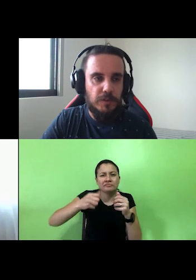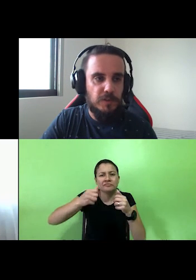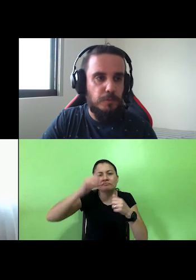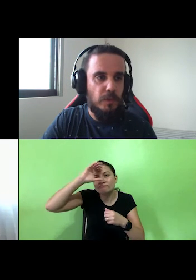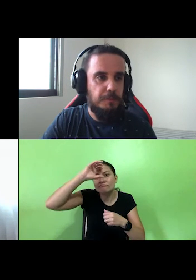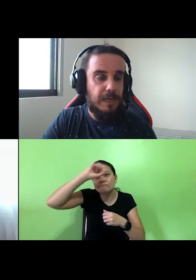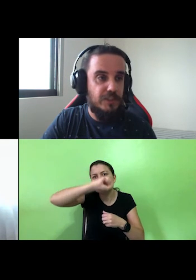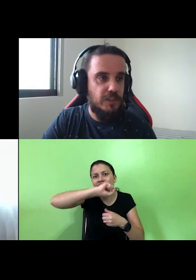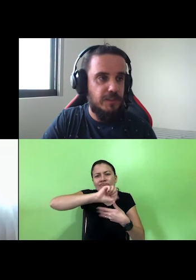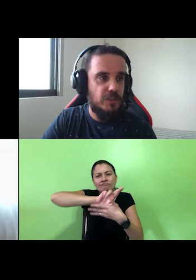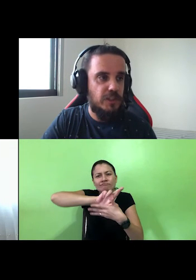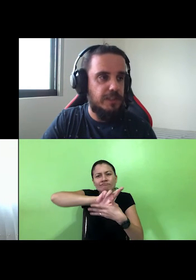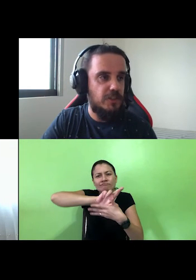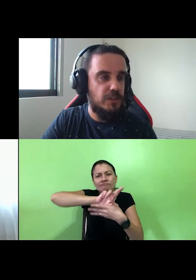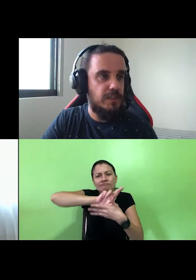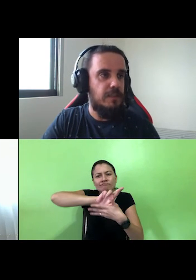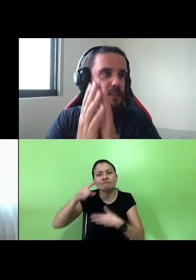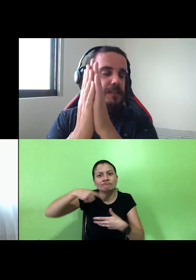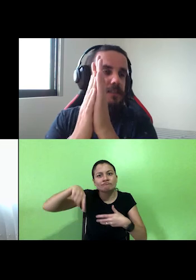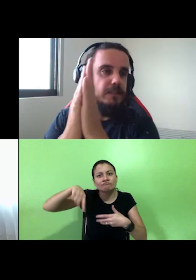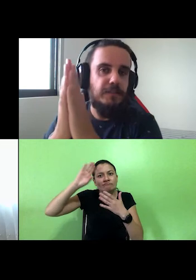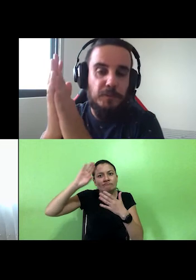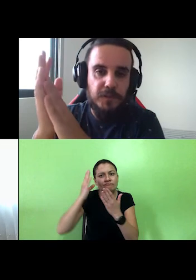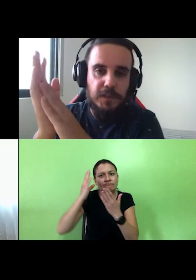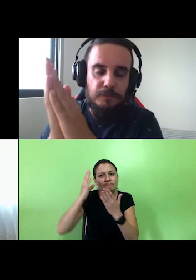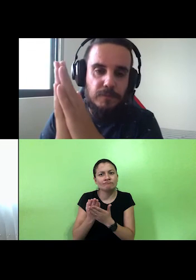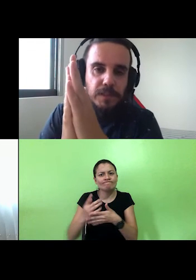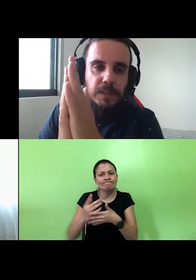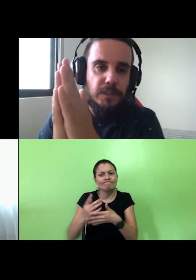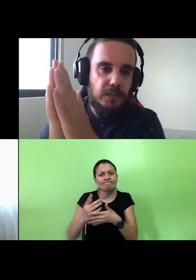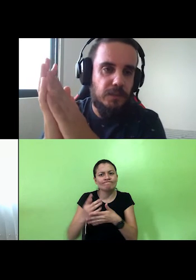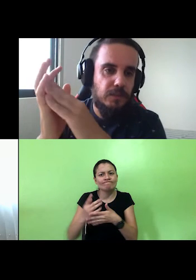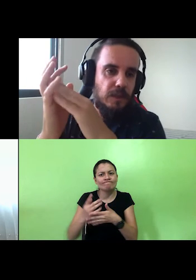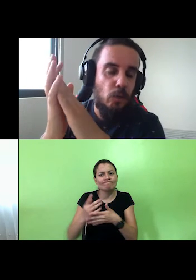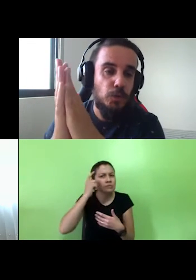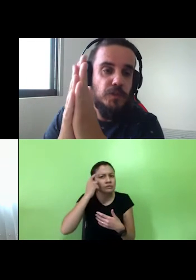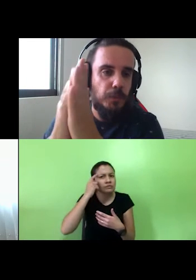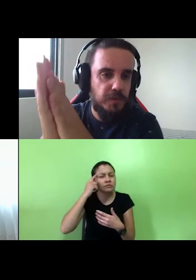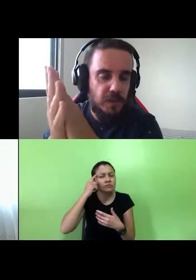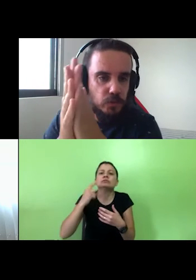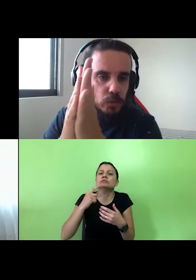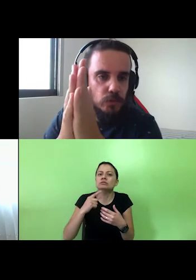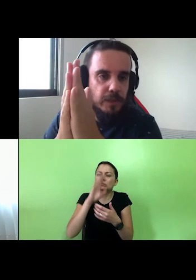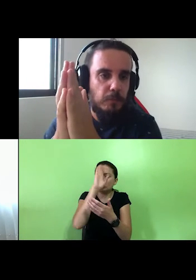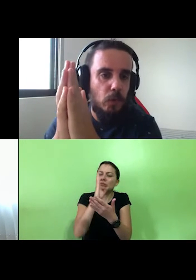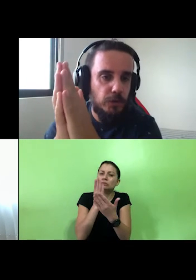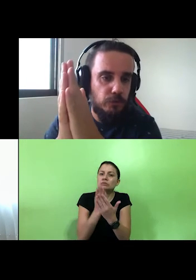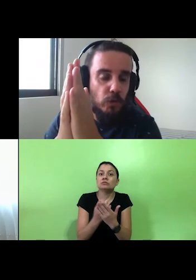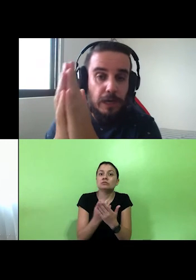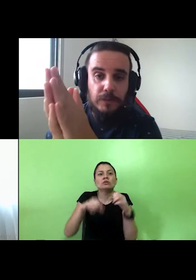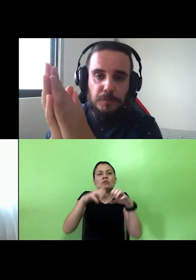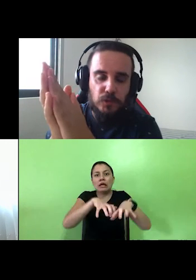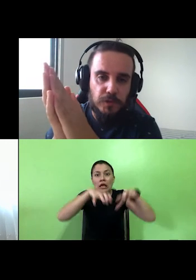aprendeu e quais são as boas práticas que a gente acredita que deveríamos ter ao conduzir um processo